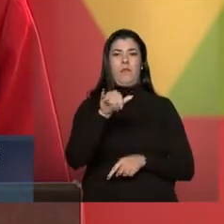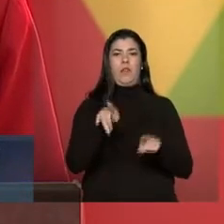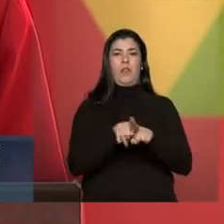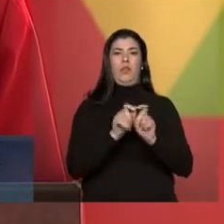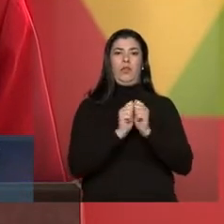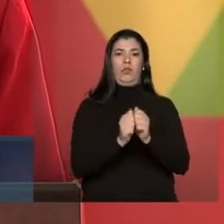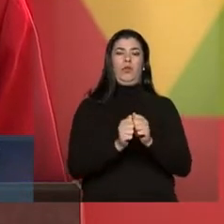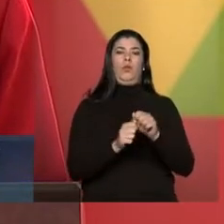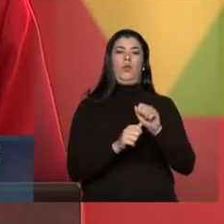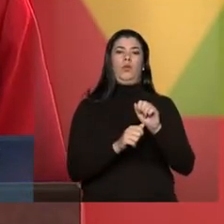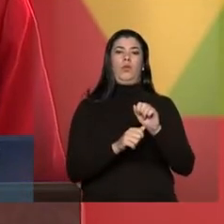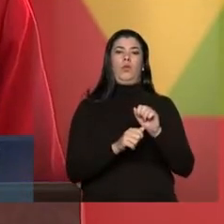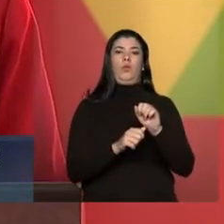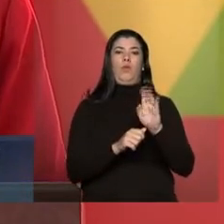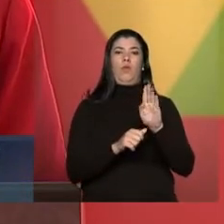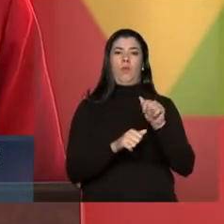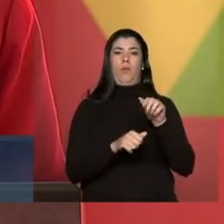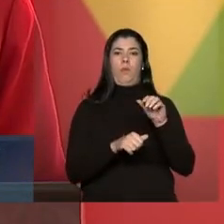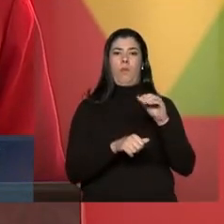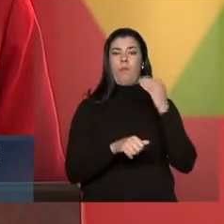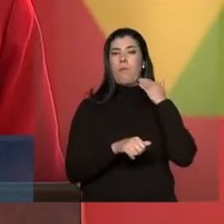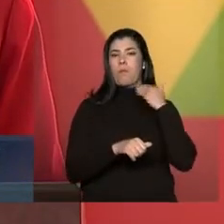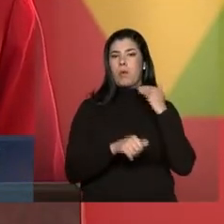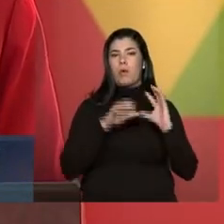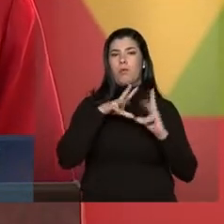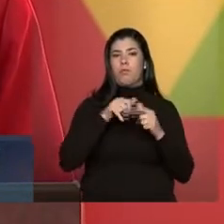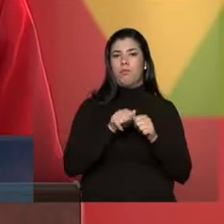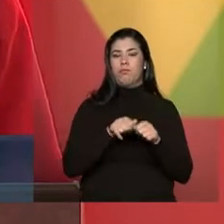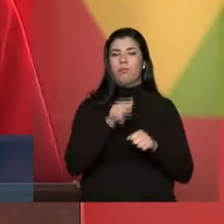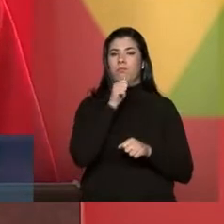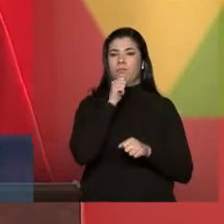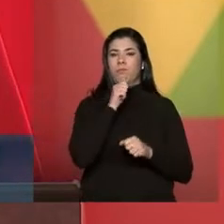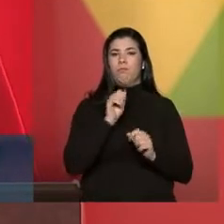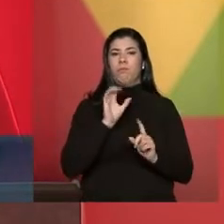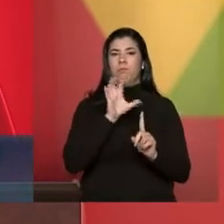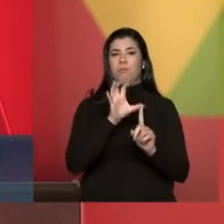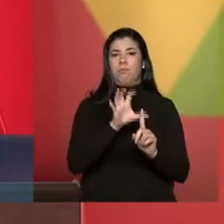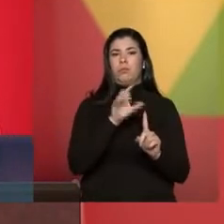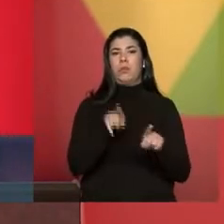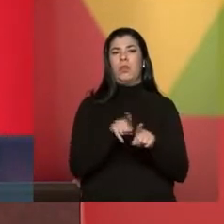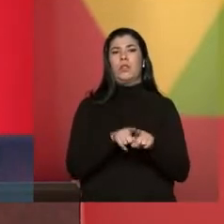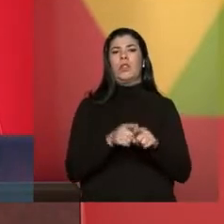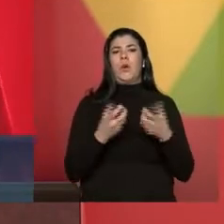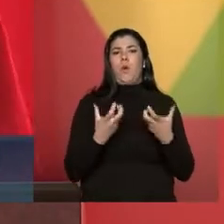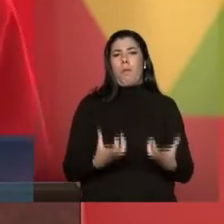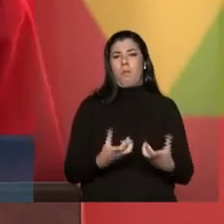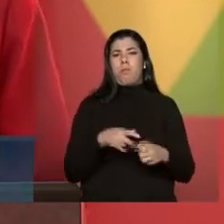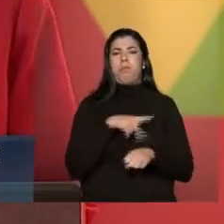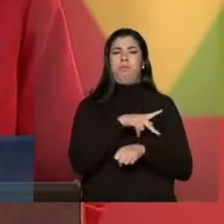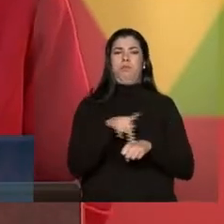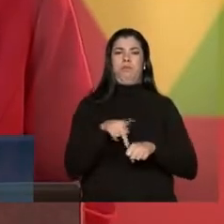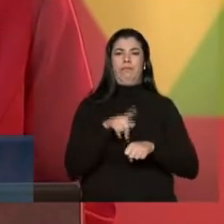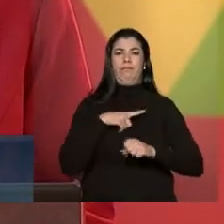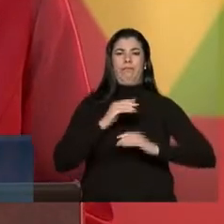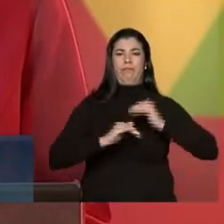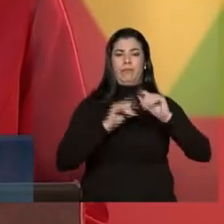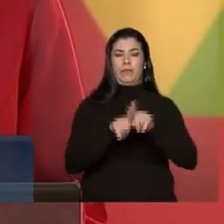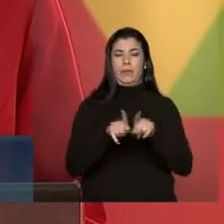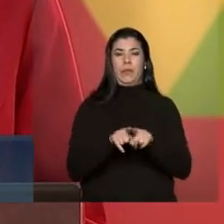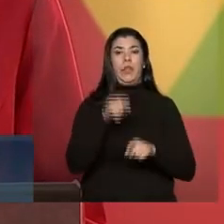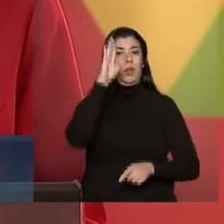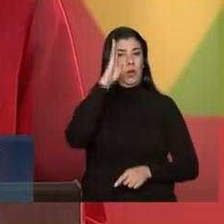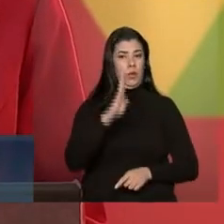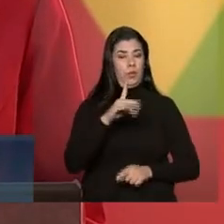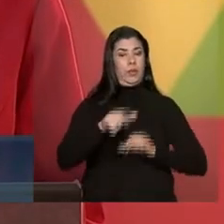Mundial não refletem ainda em sua governança o peso dos países emergentes. O Brasil,